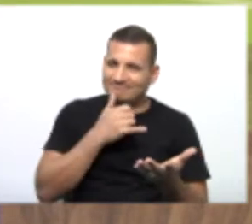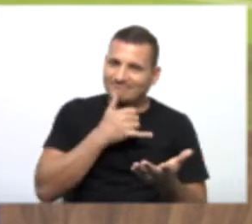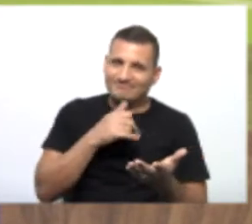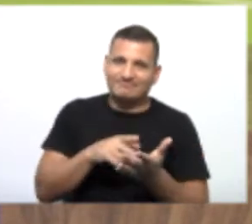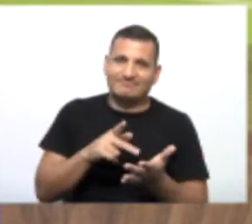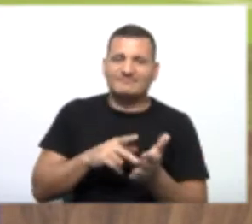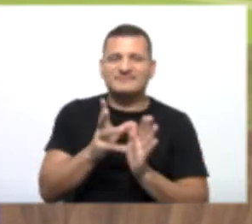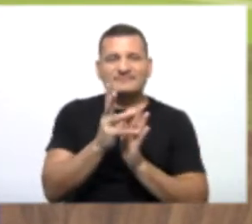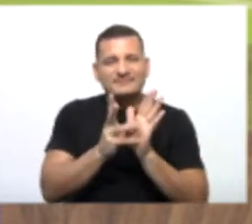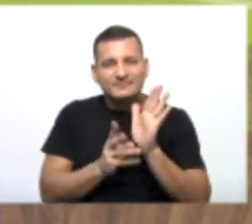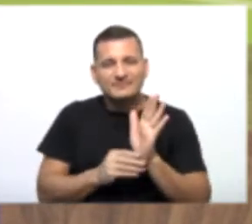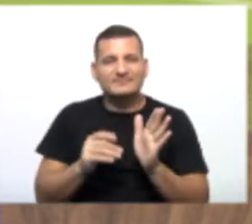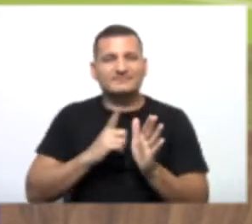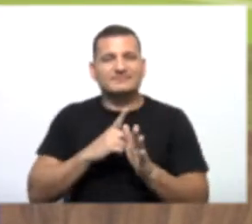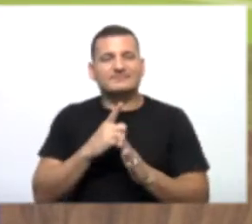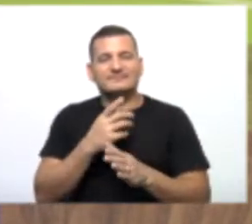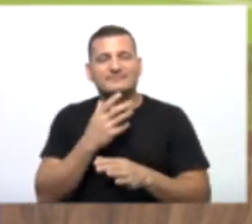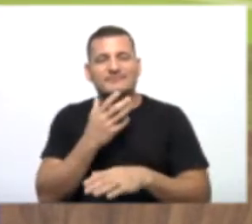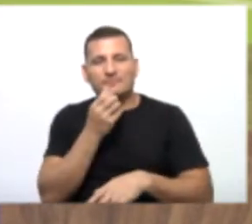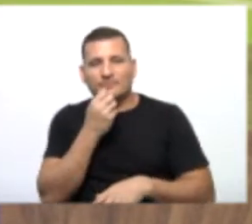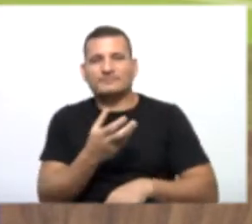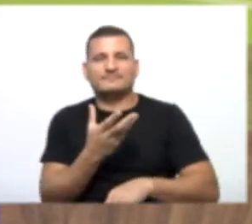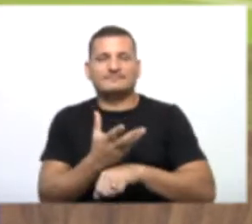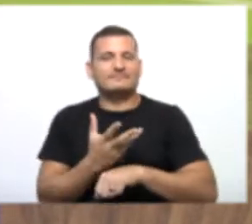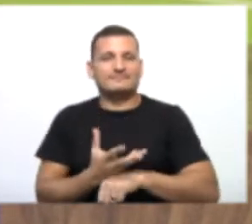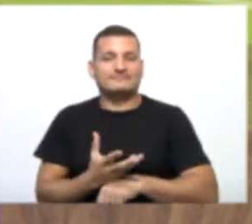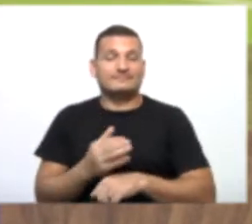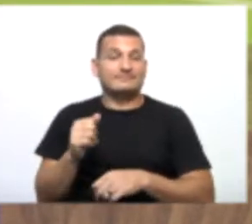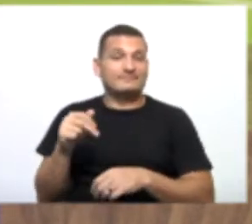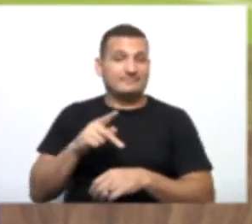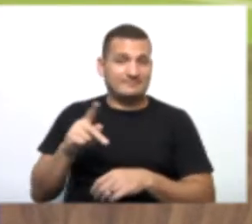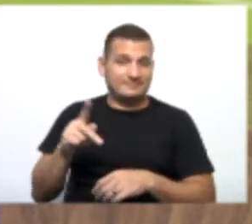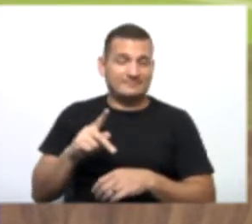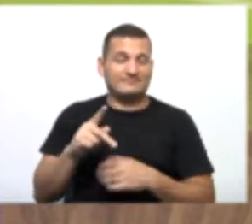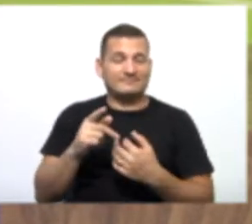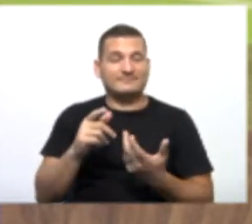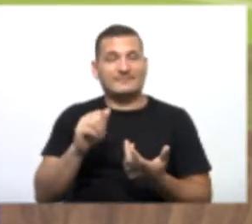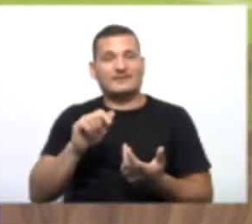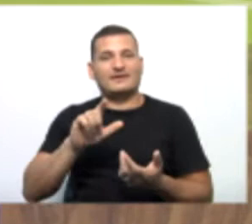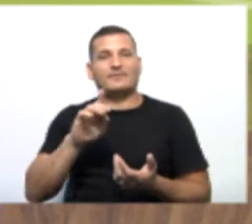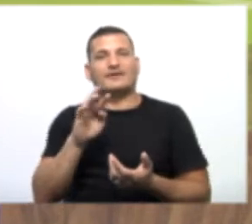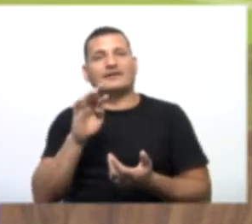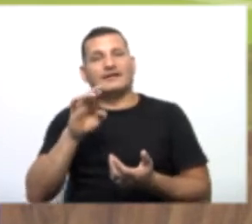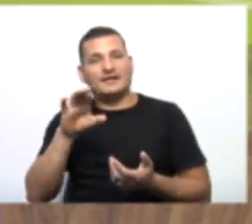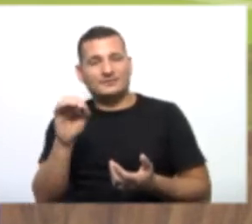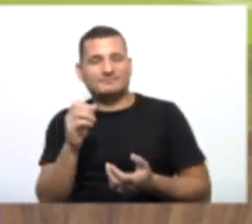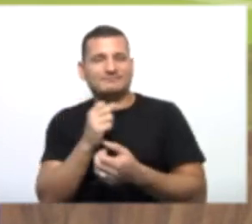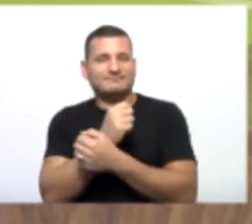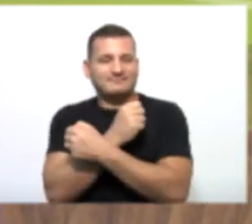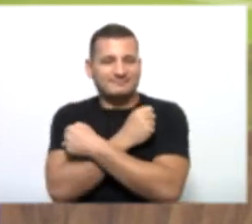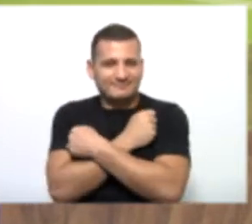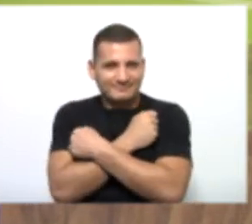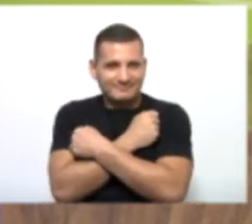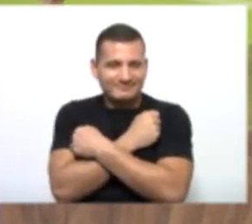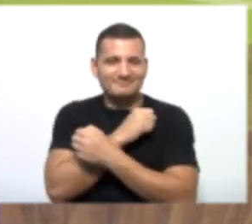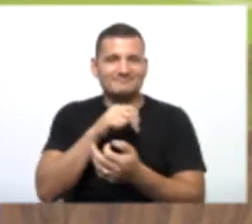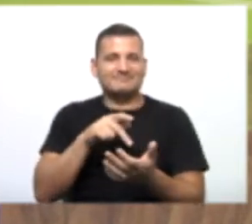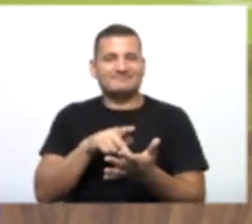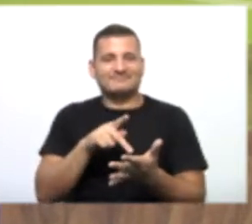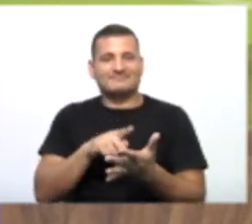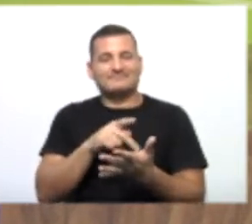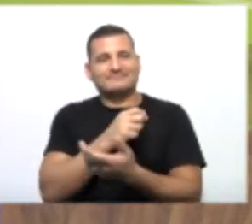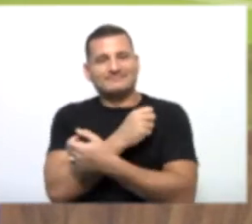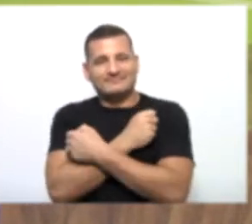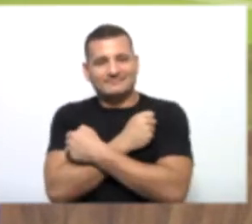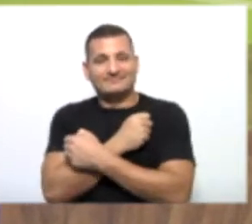tantas matérias muito boas, né? Professor Alberto Viana está aqui. Um grande abraço. Aí eu mando abraço mesmo, hein, ó,